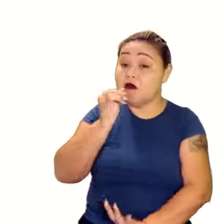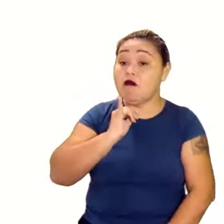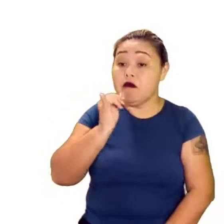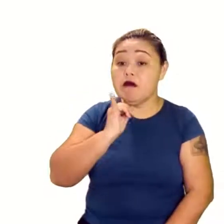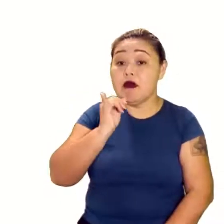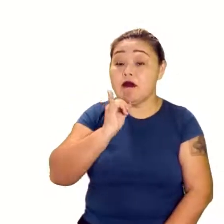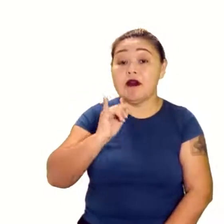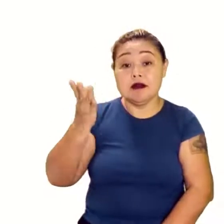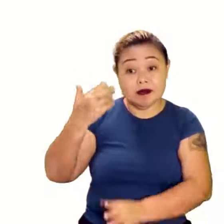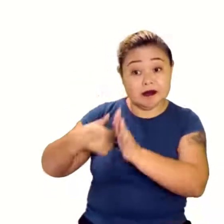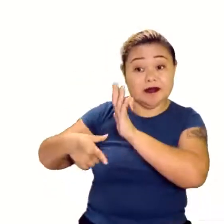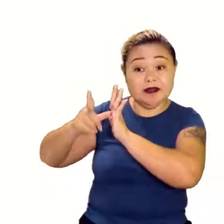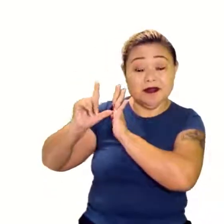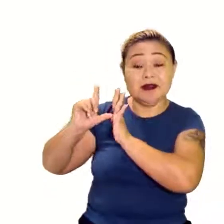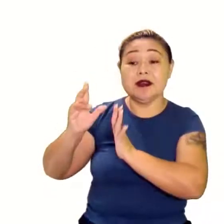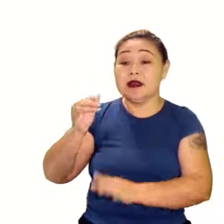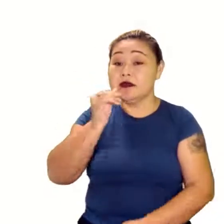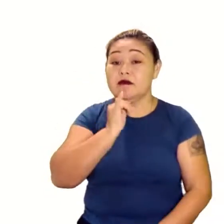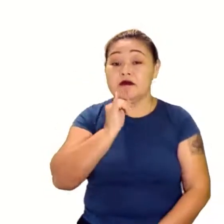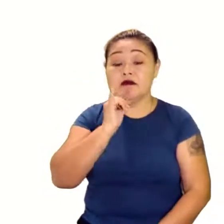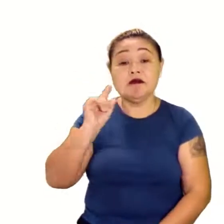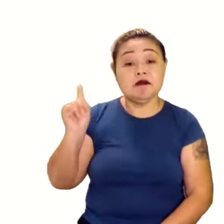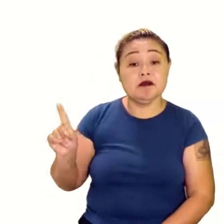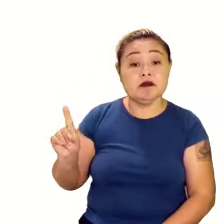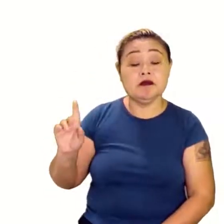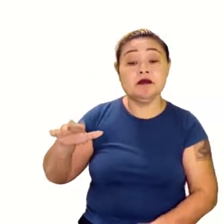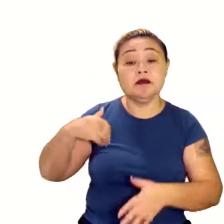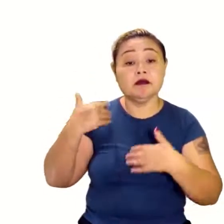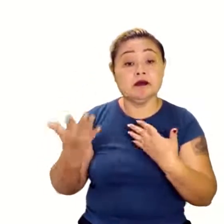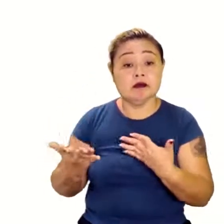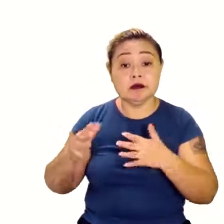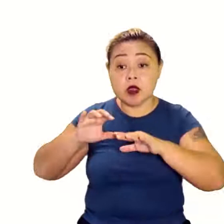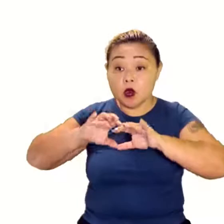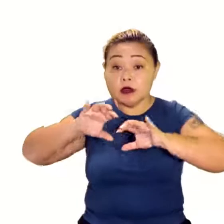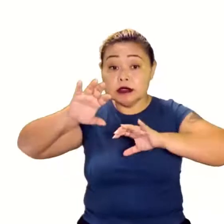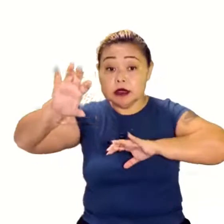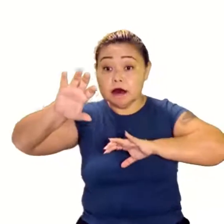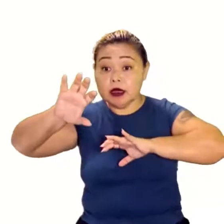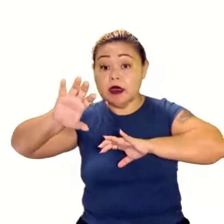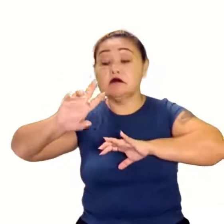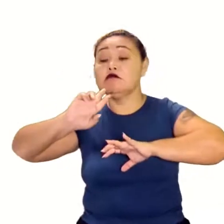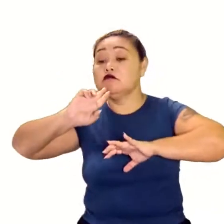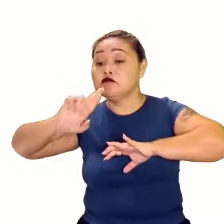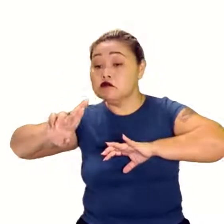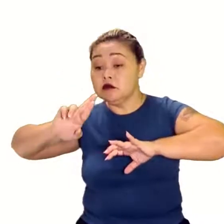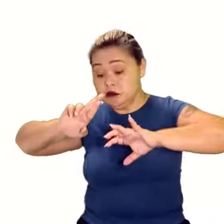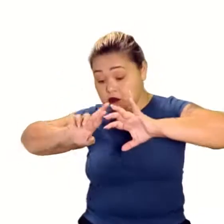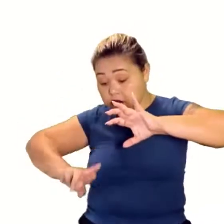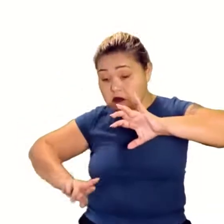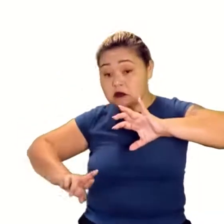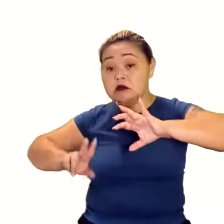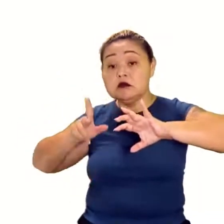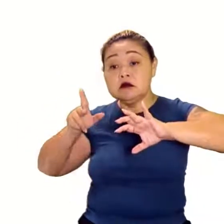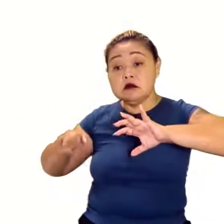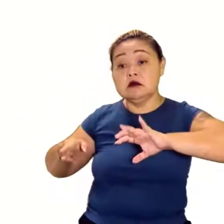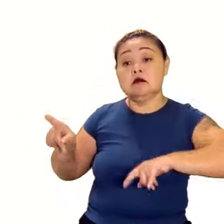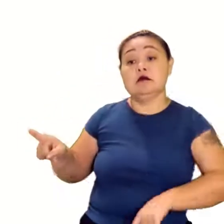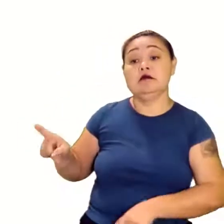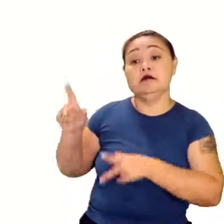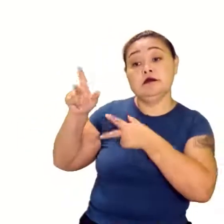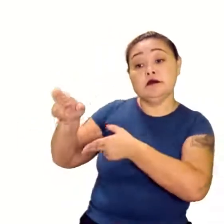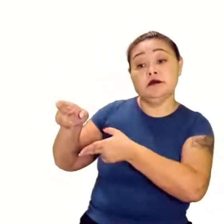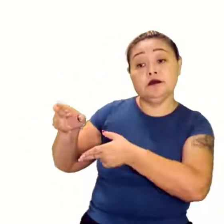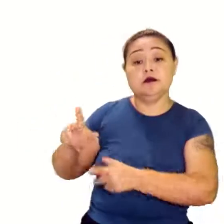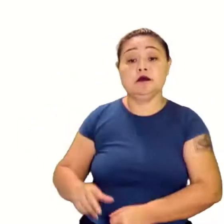slide era antes do exemplo, né? Agora, ficando separado, também vai chegar no mesmo